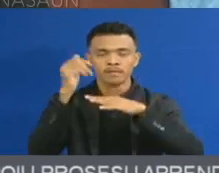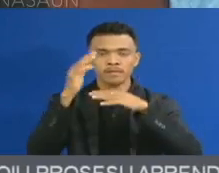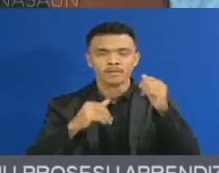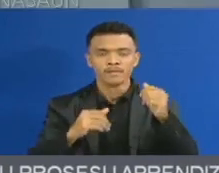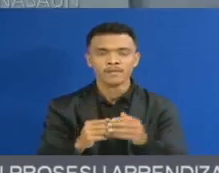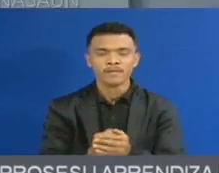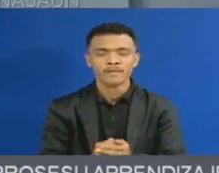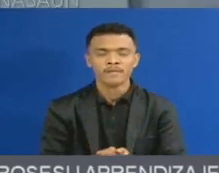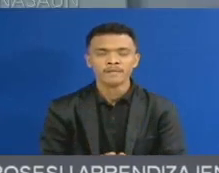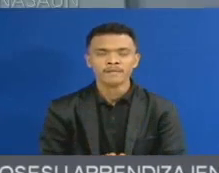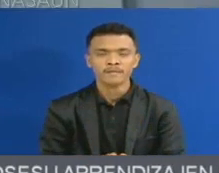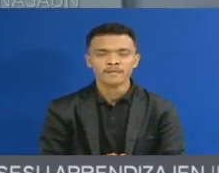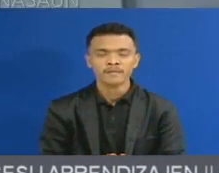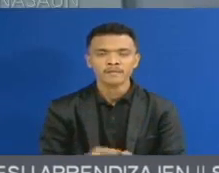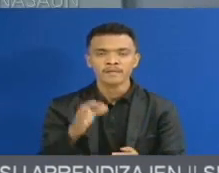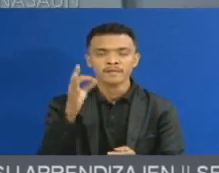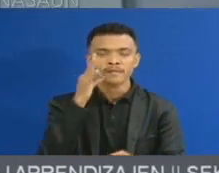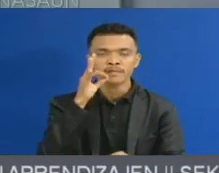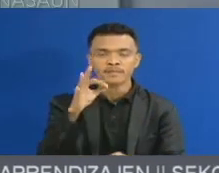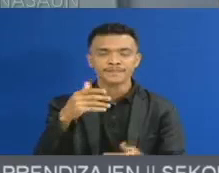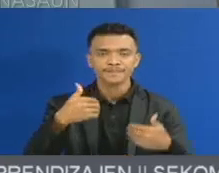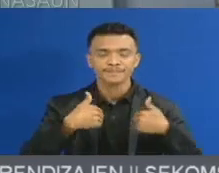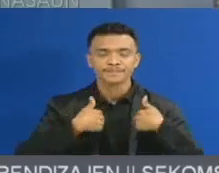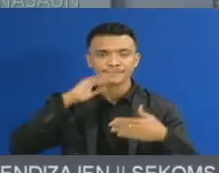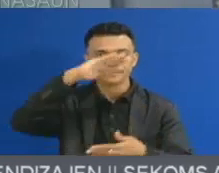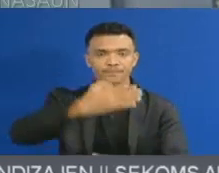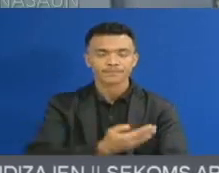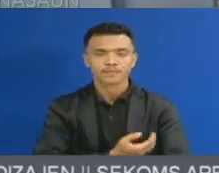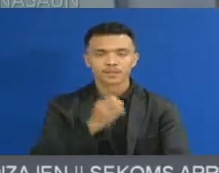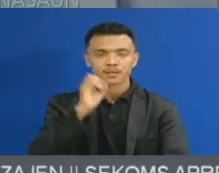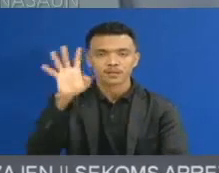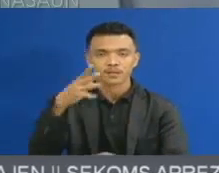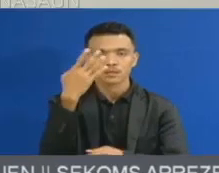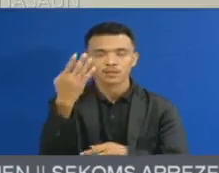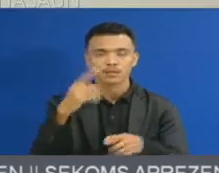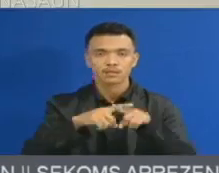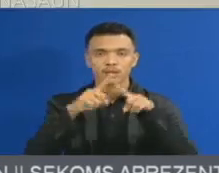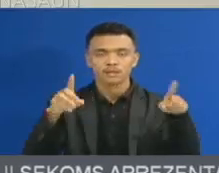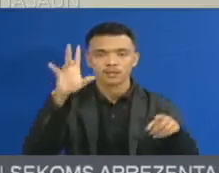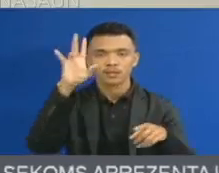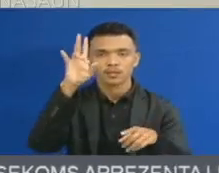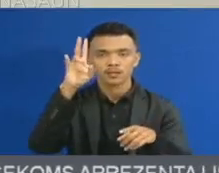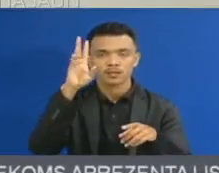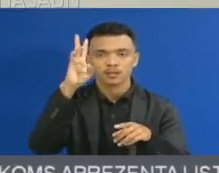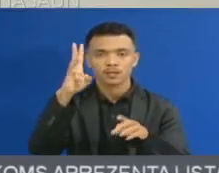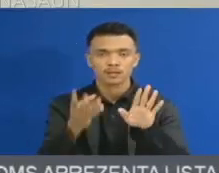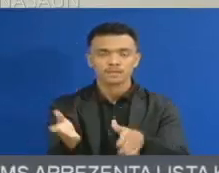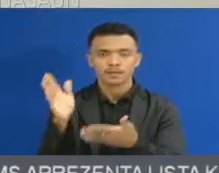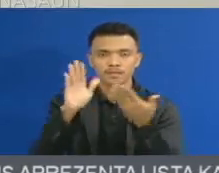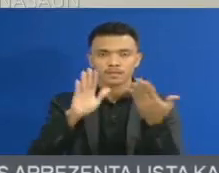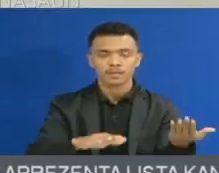lolo ninian. Faluk Angélica da Costa iha oang nan sanolo resihat, mai be nan ning mate ona. Tambala iha toba